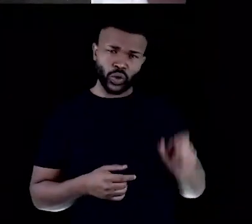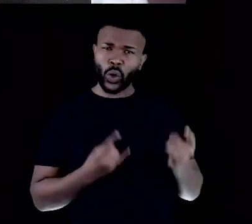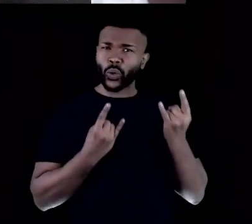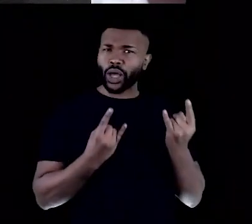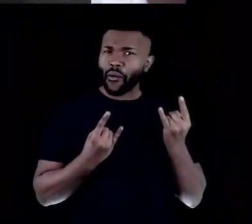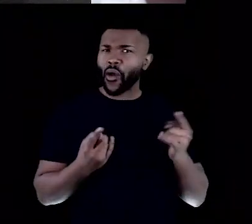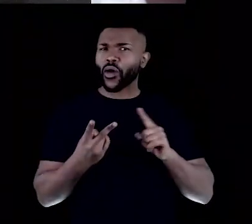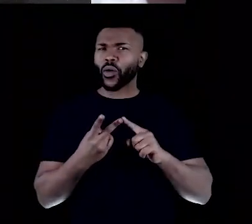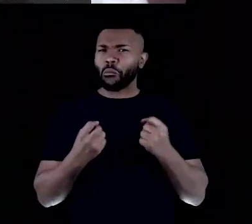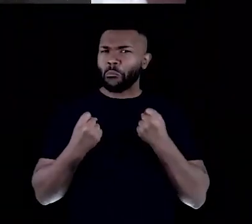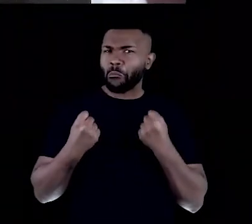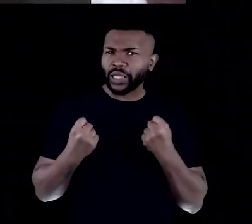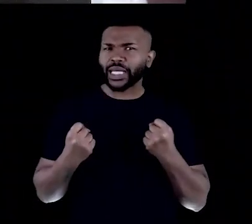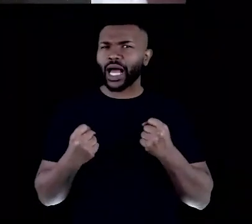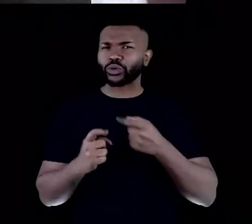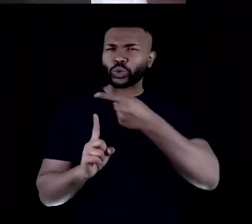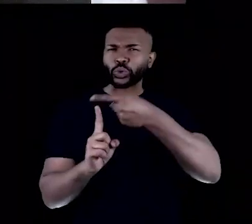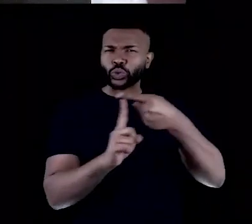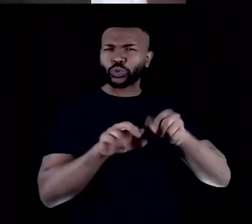roqueiro, o grunge, o metaleiro...